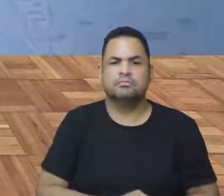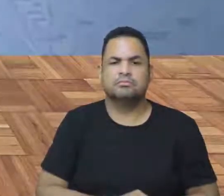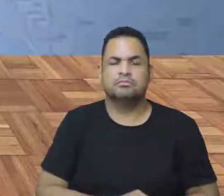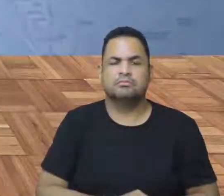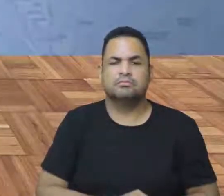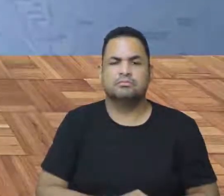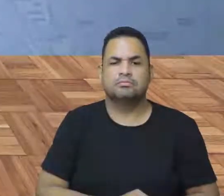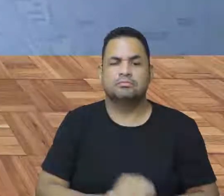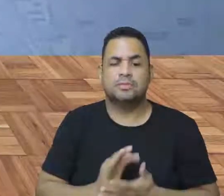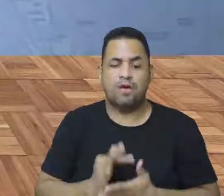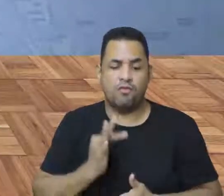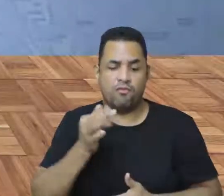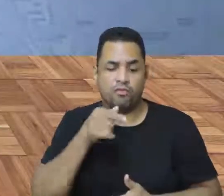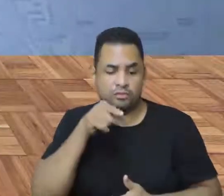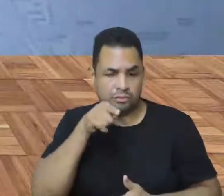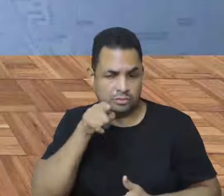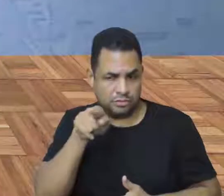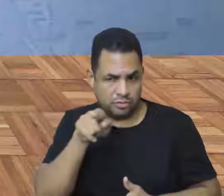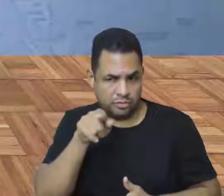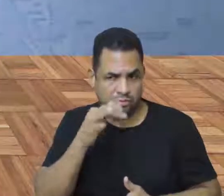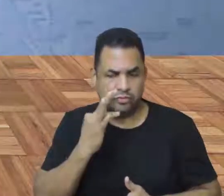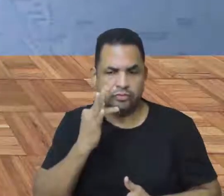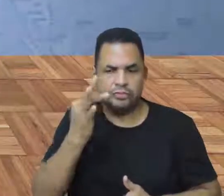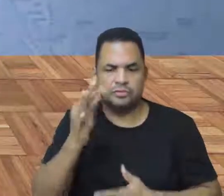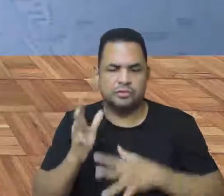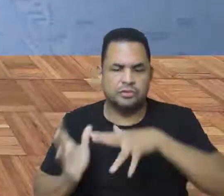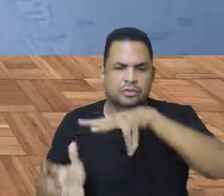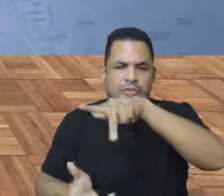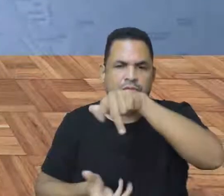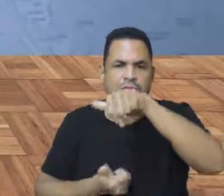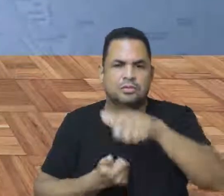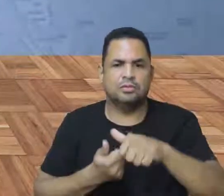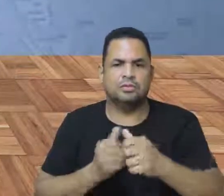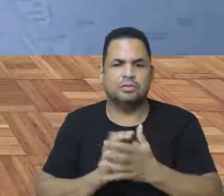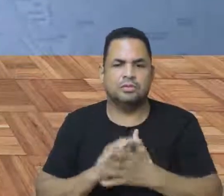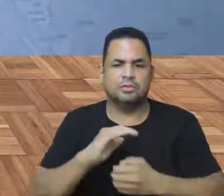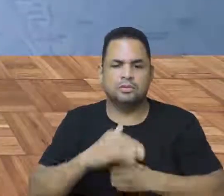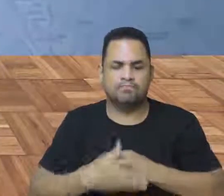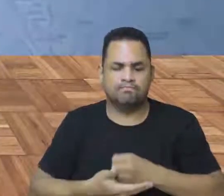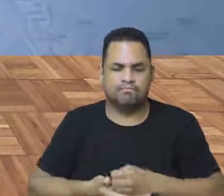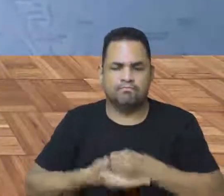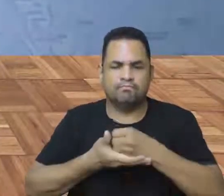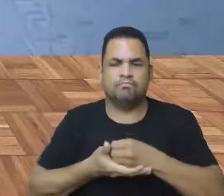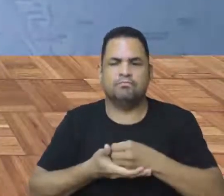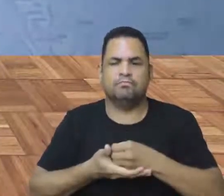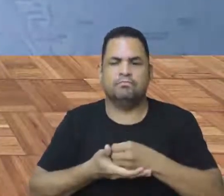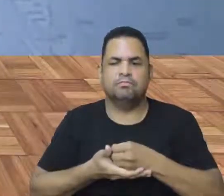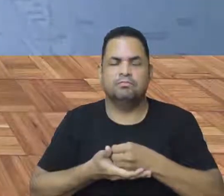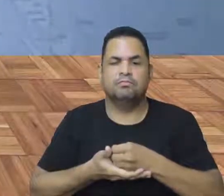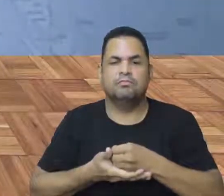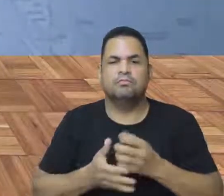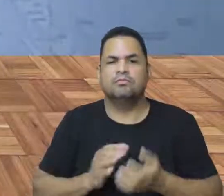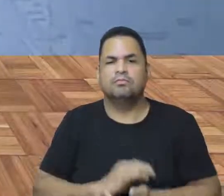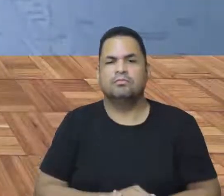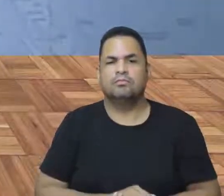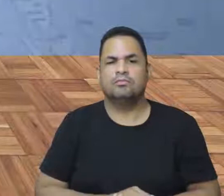serão o futuro de um mundo sustentável.